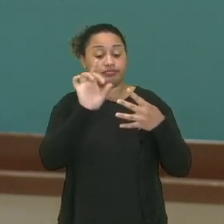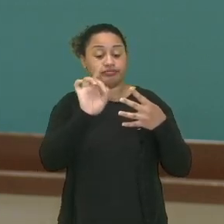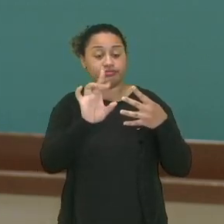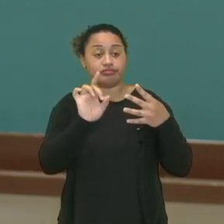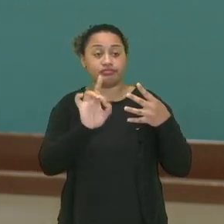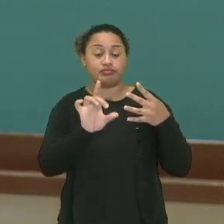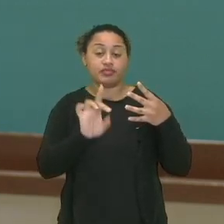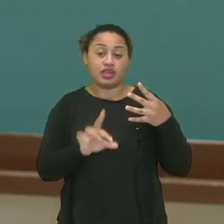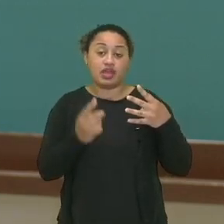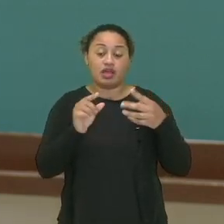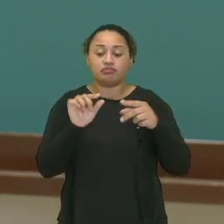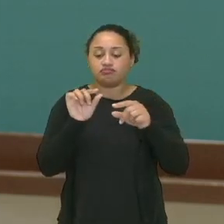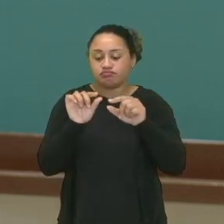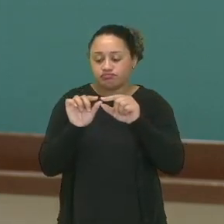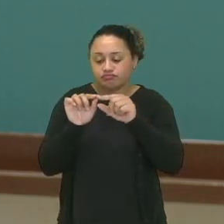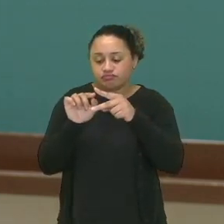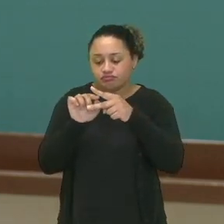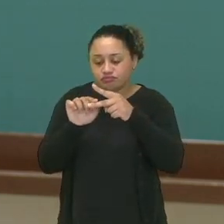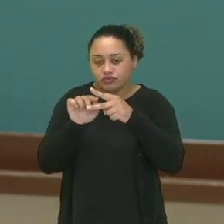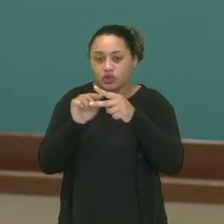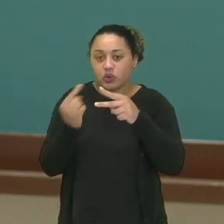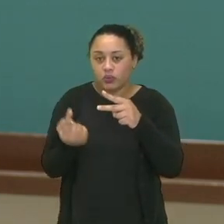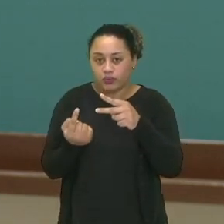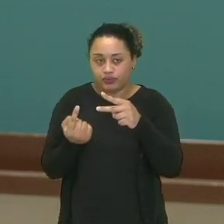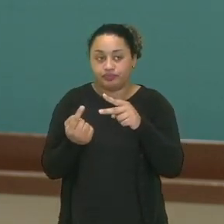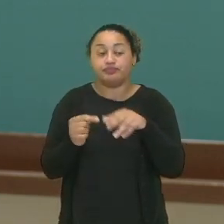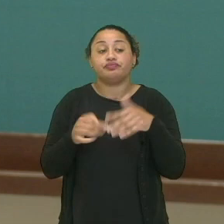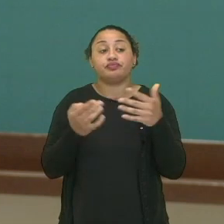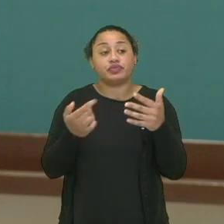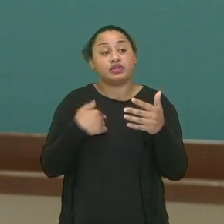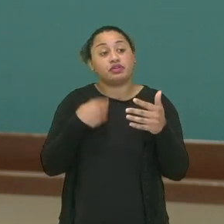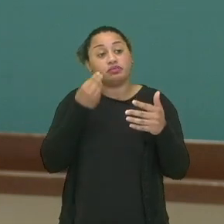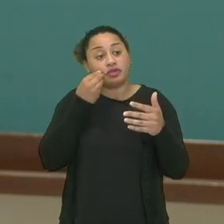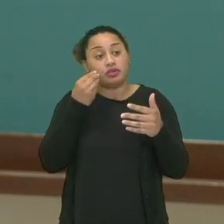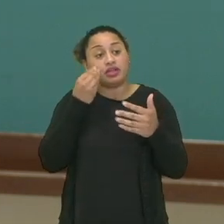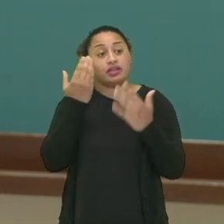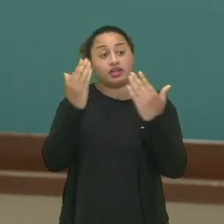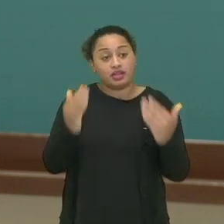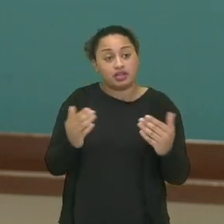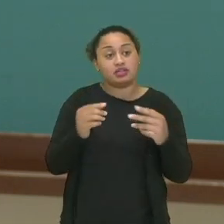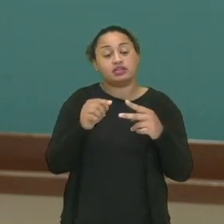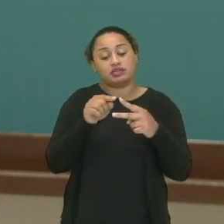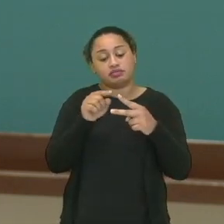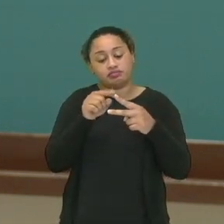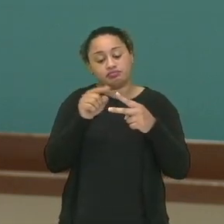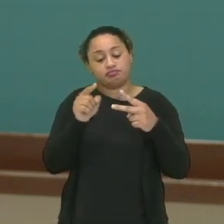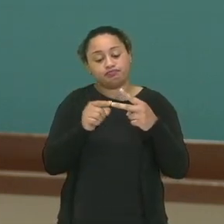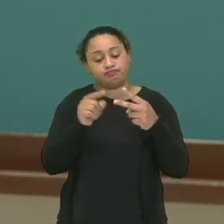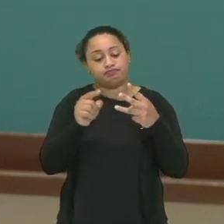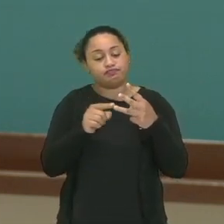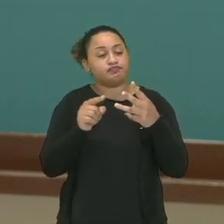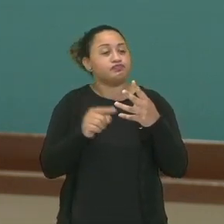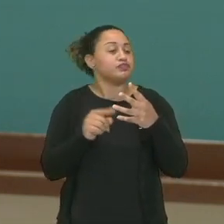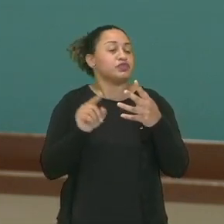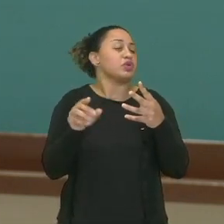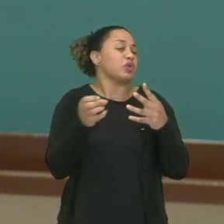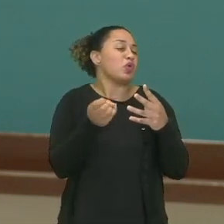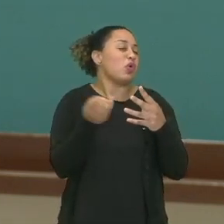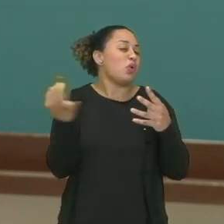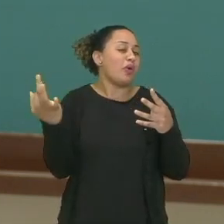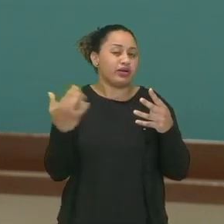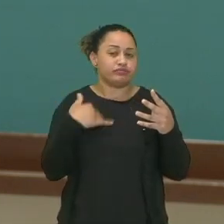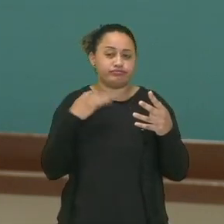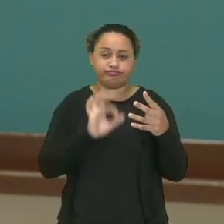partezinha é 1 grau das 360. Então, tente analisar 1/4 de volta, 3/4 de volta, meia volta